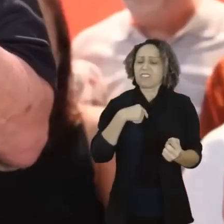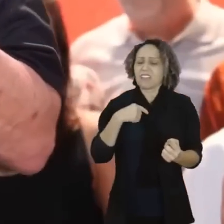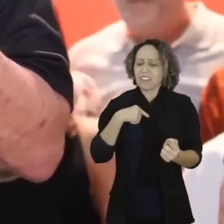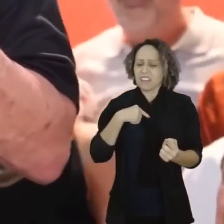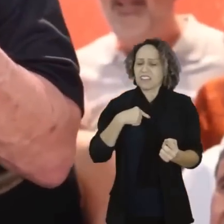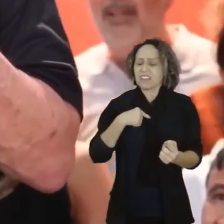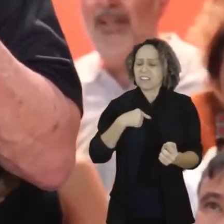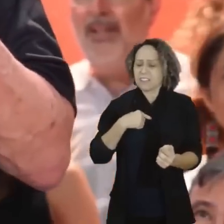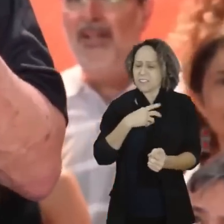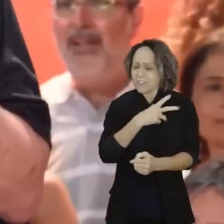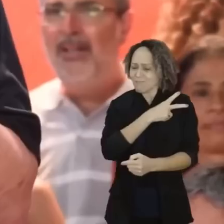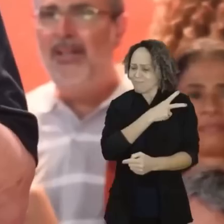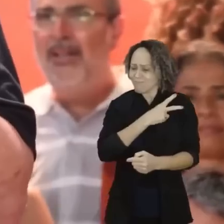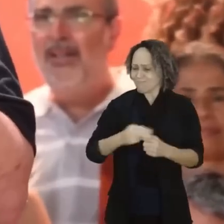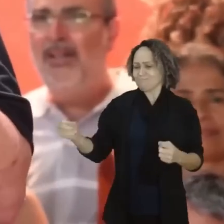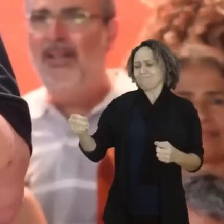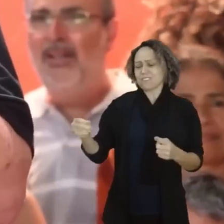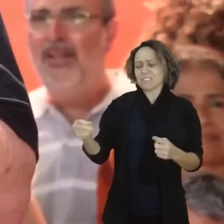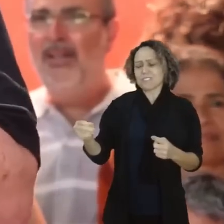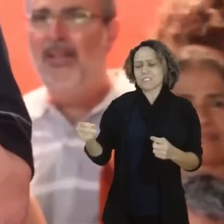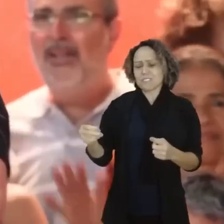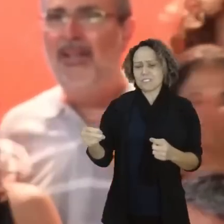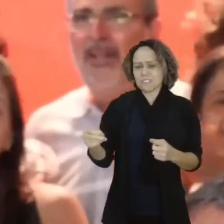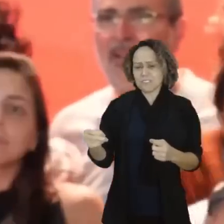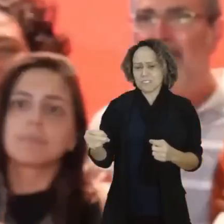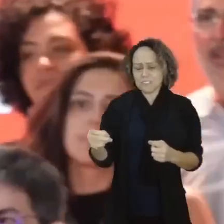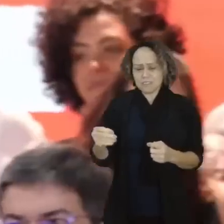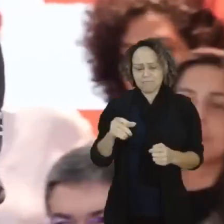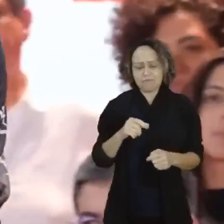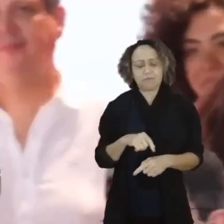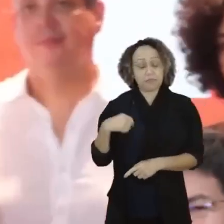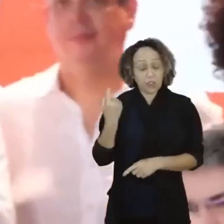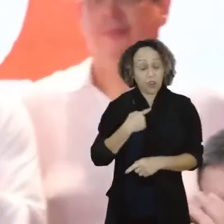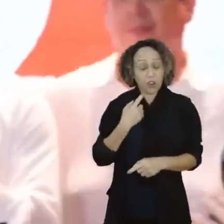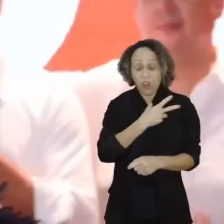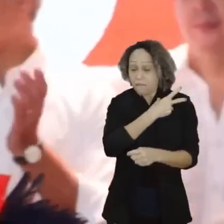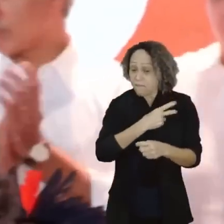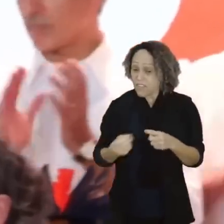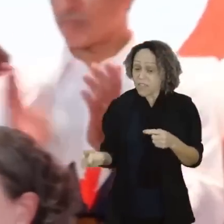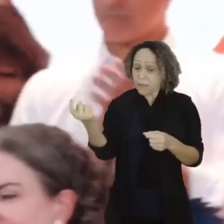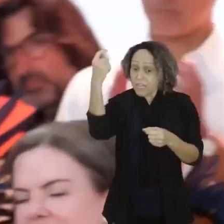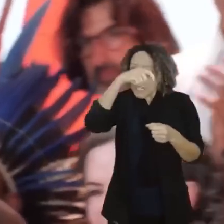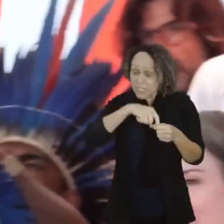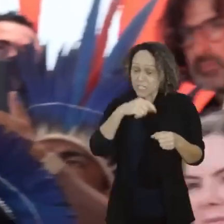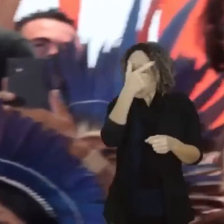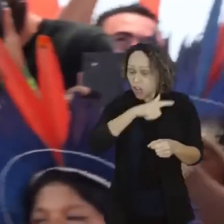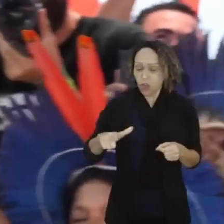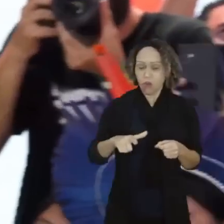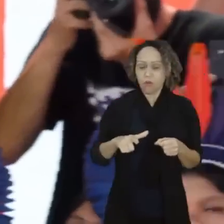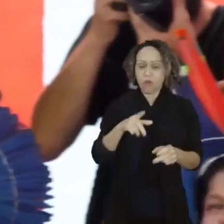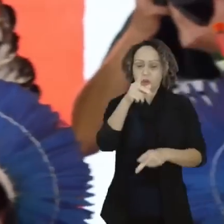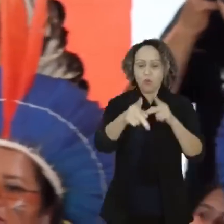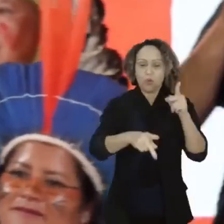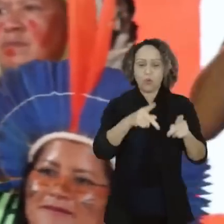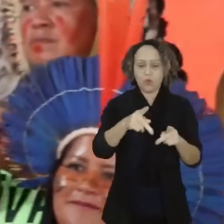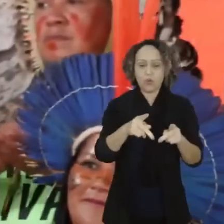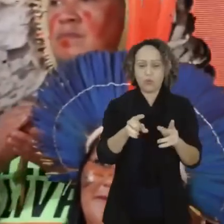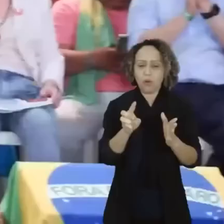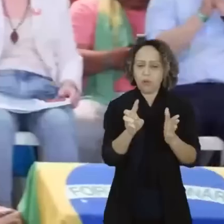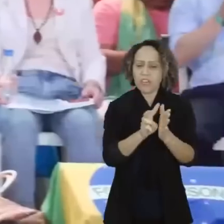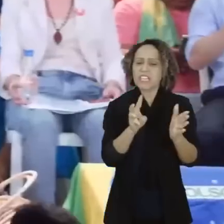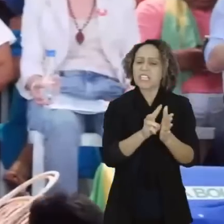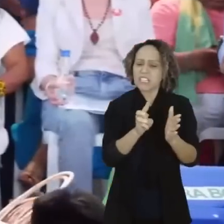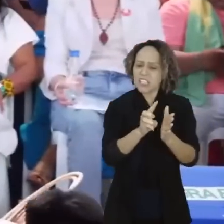por isso nós venceremos outra vez, e os povos indígenas vencerão e serão tratados